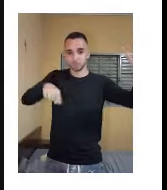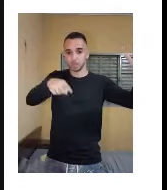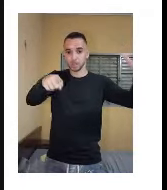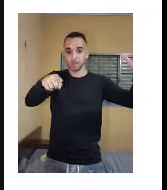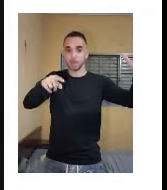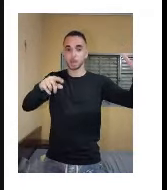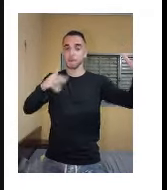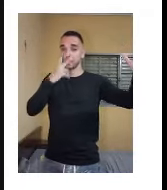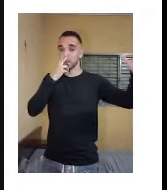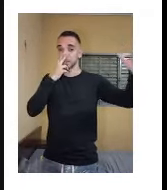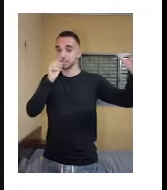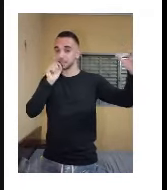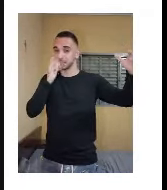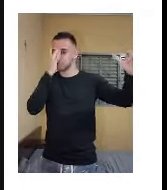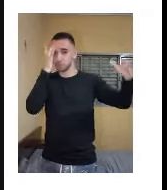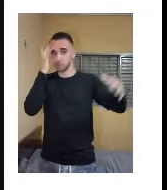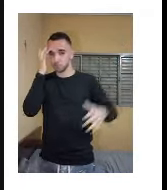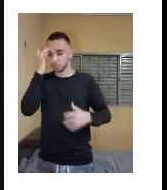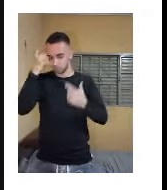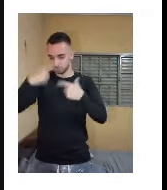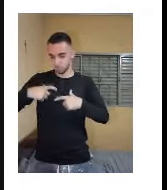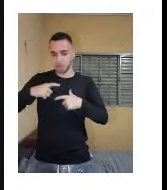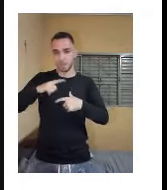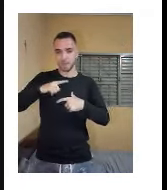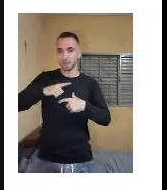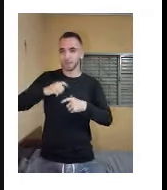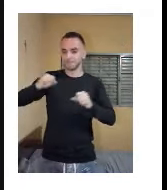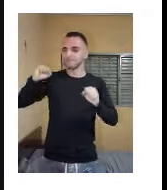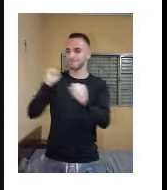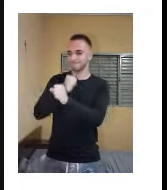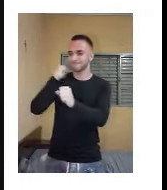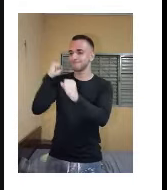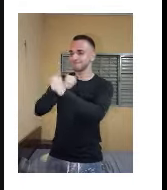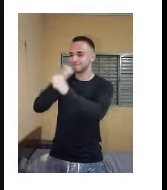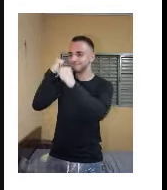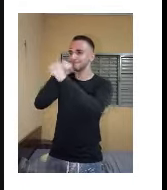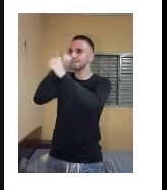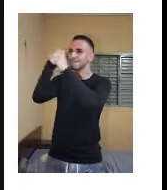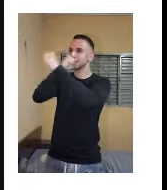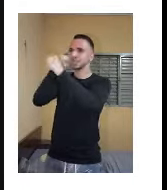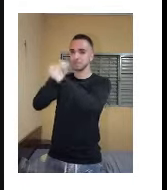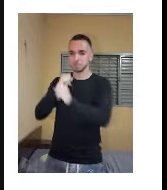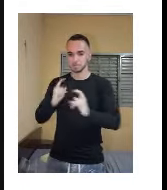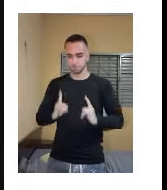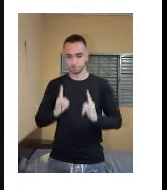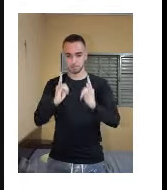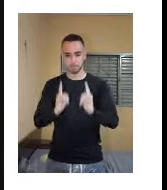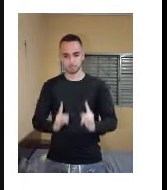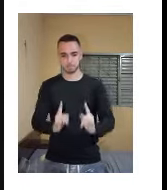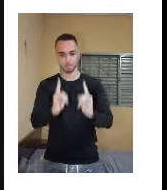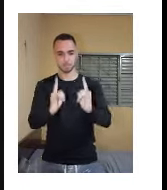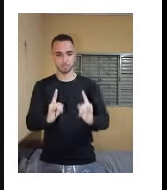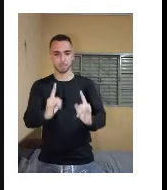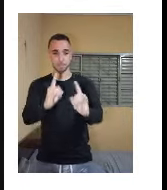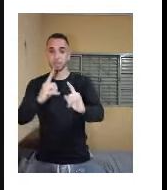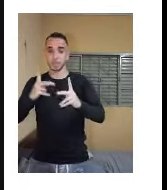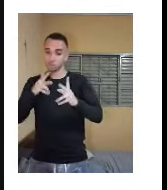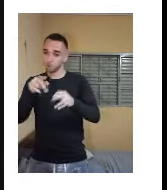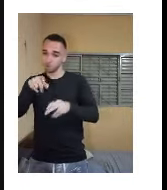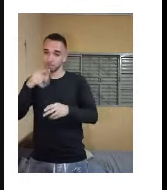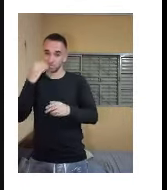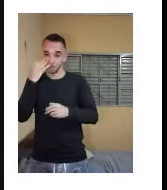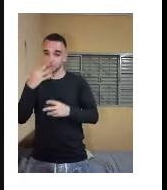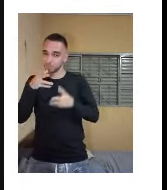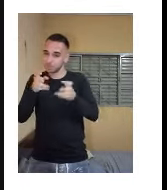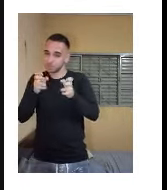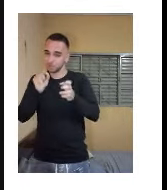novas doenças infecciosas, né, que estão surgindo, em média, a cada ano, tem, de fato, essa relação com a